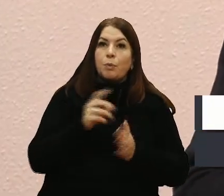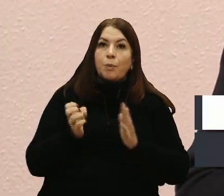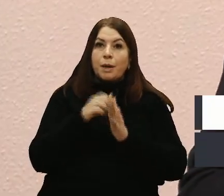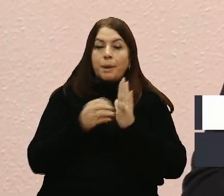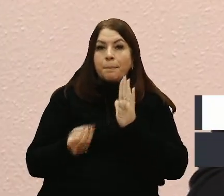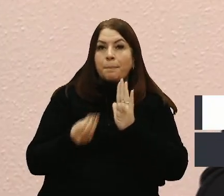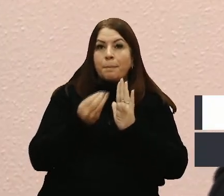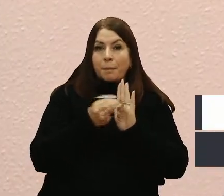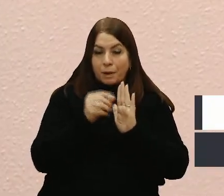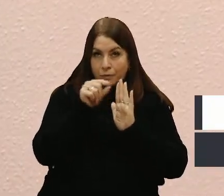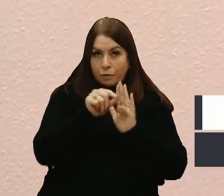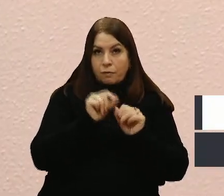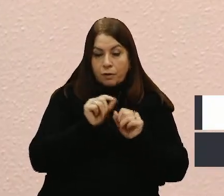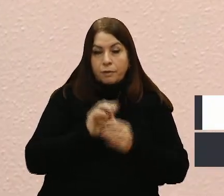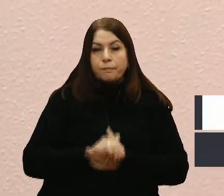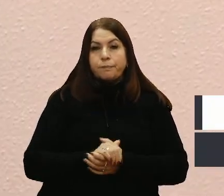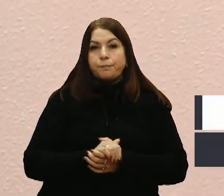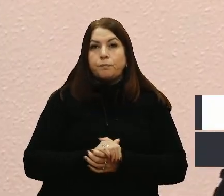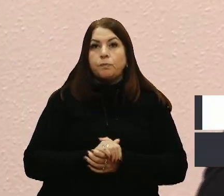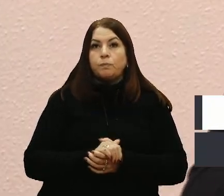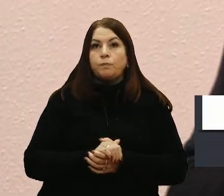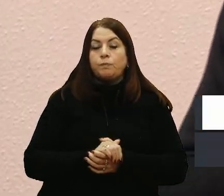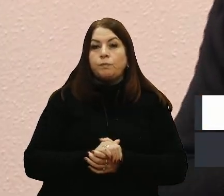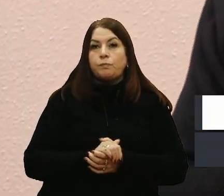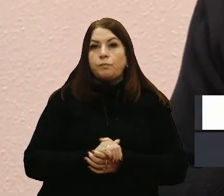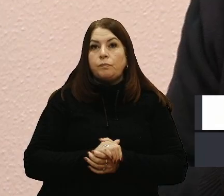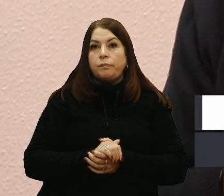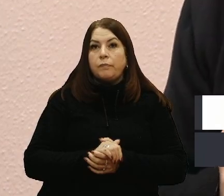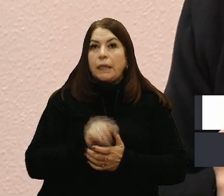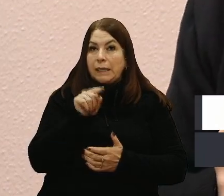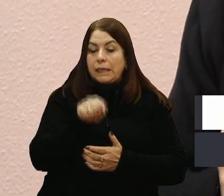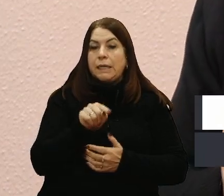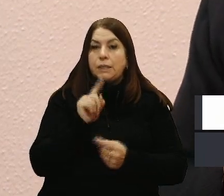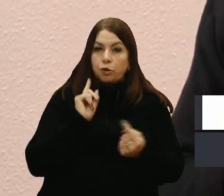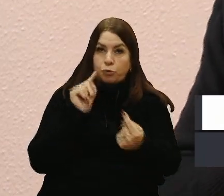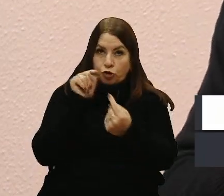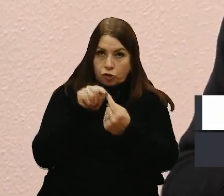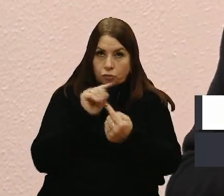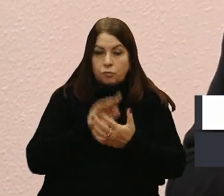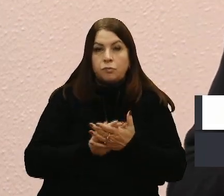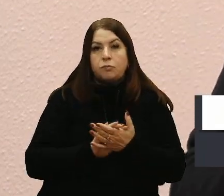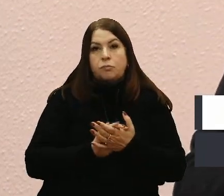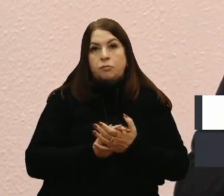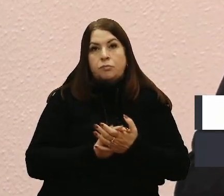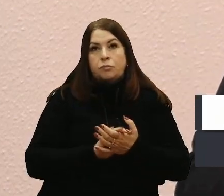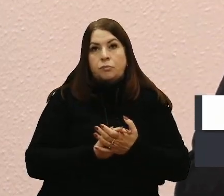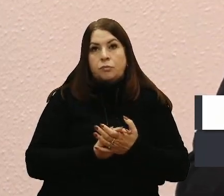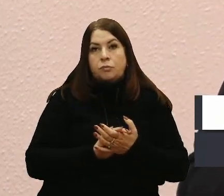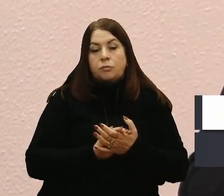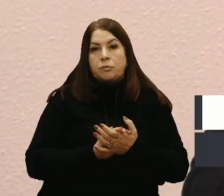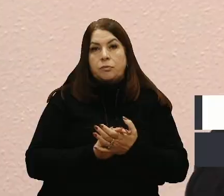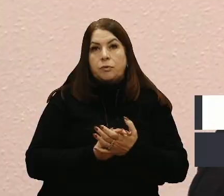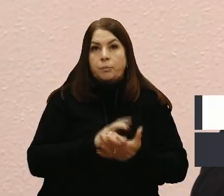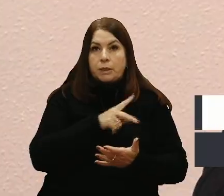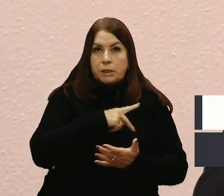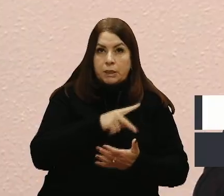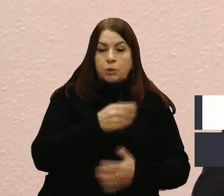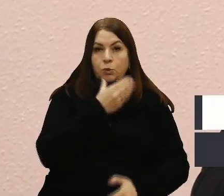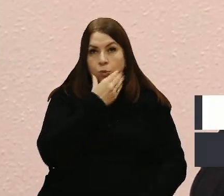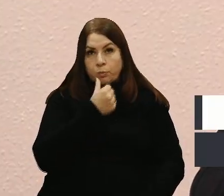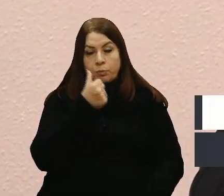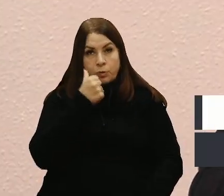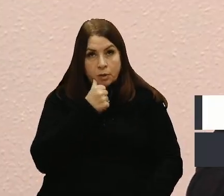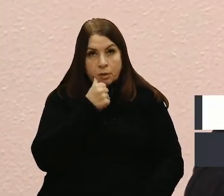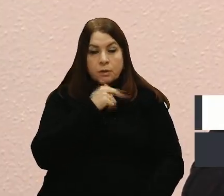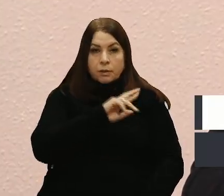foi elaborada, ela se deu exatamente nesse intuito, de que os presidentes ou as